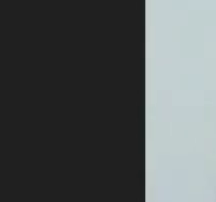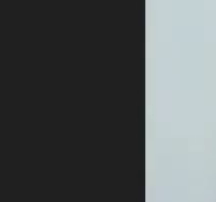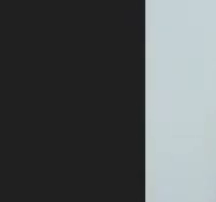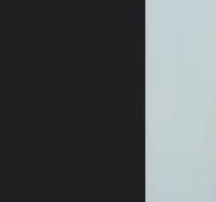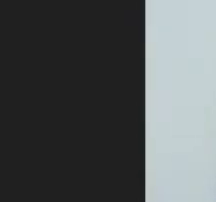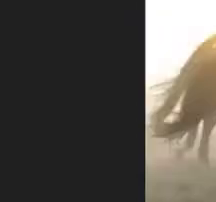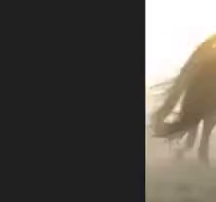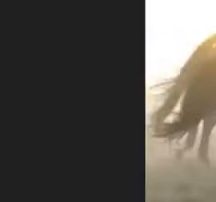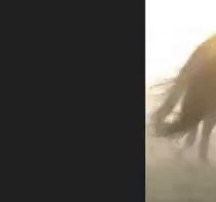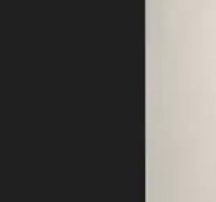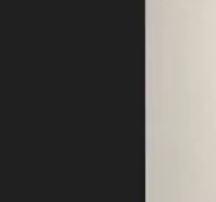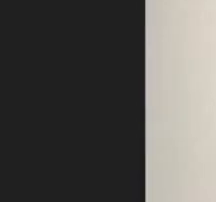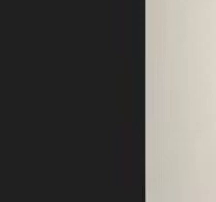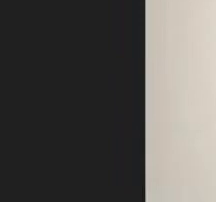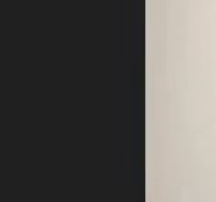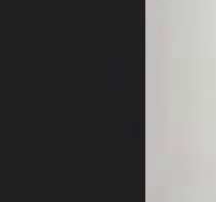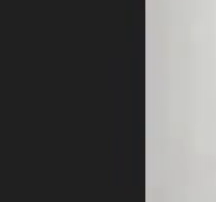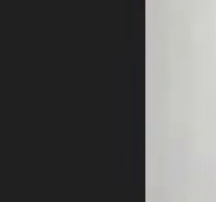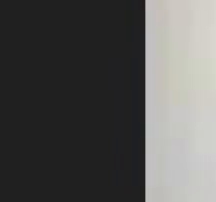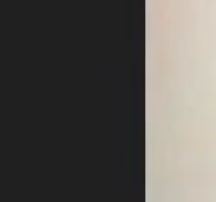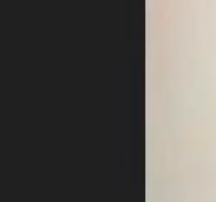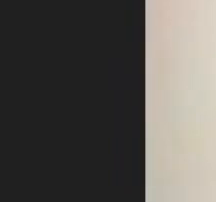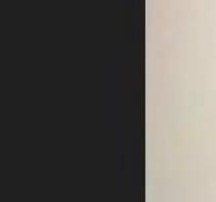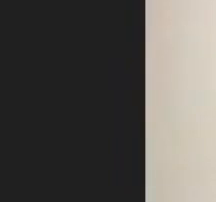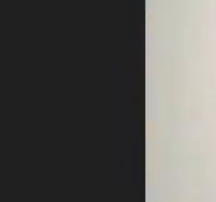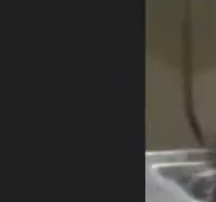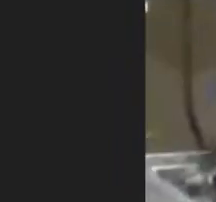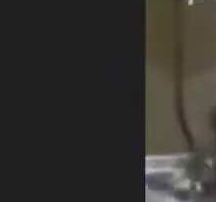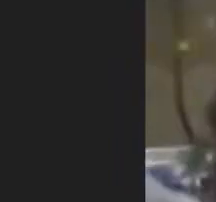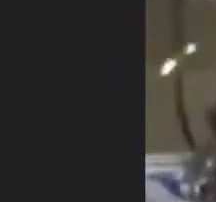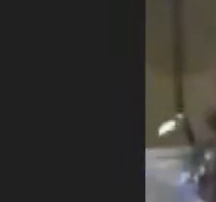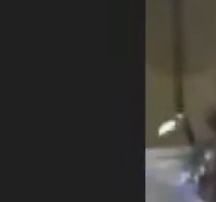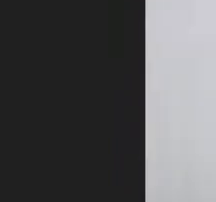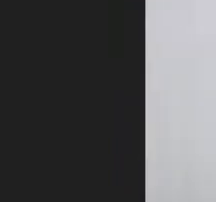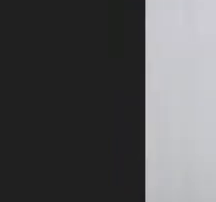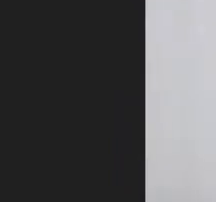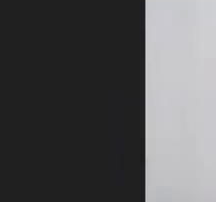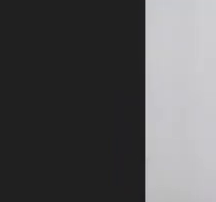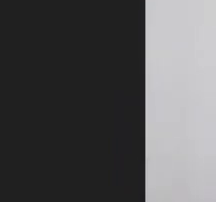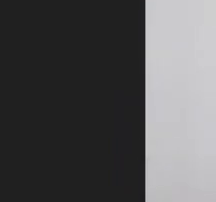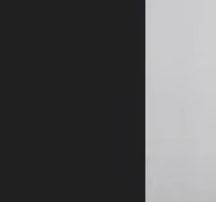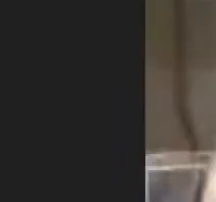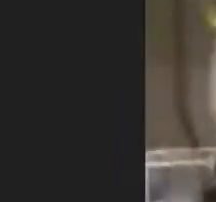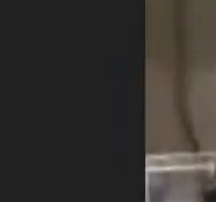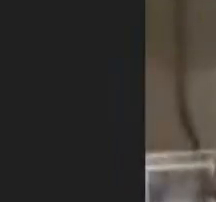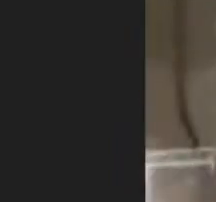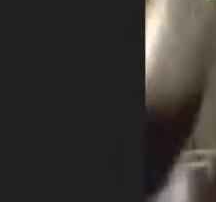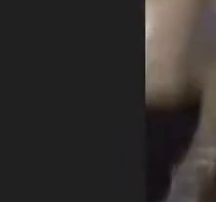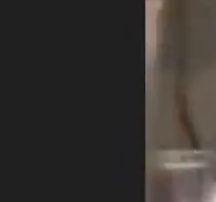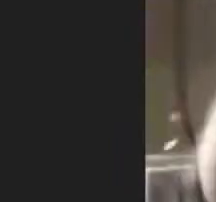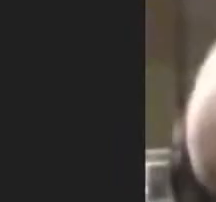Emenda. Parabéns. Parabéns, gente.